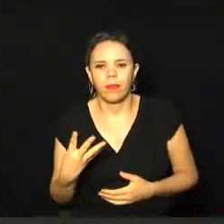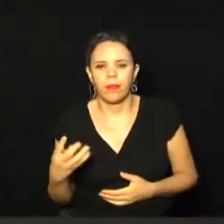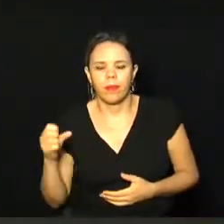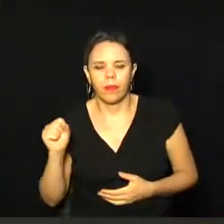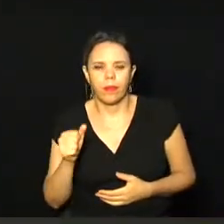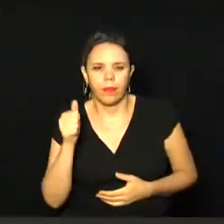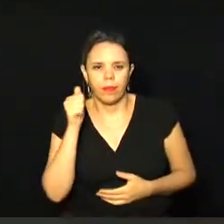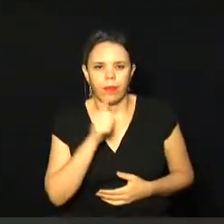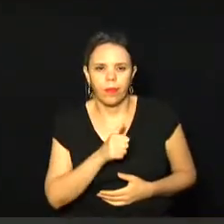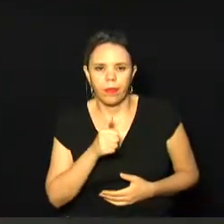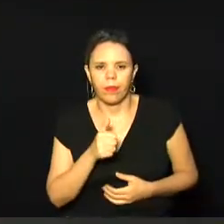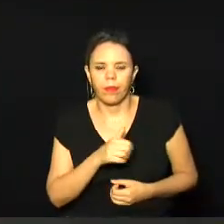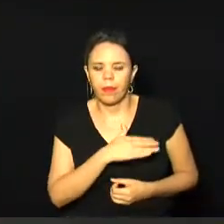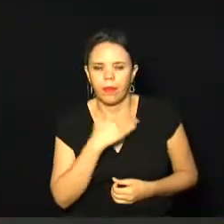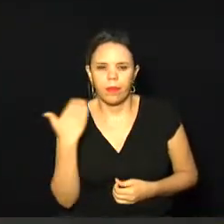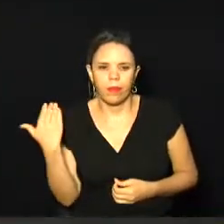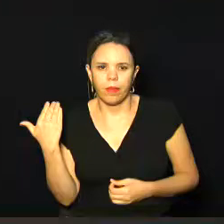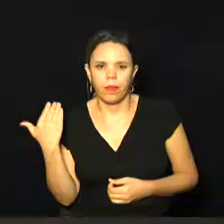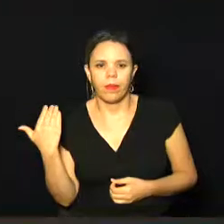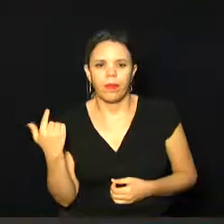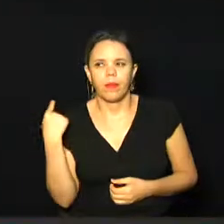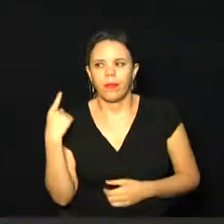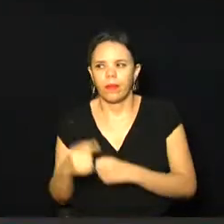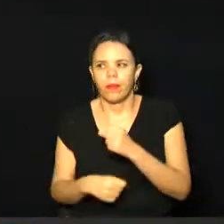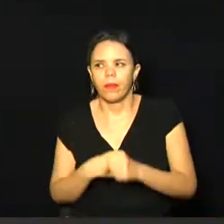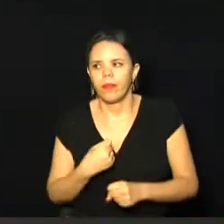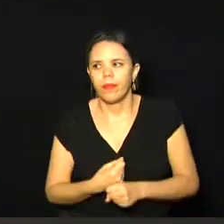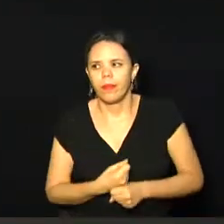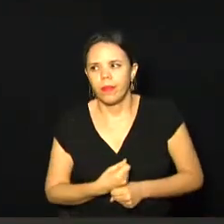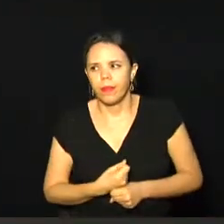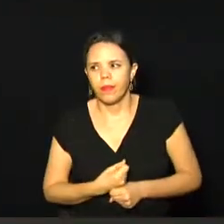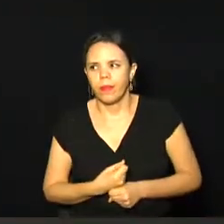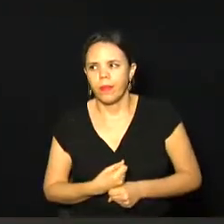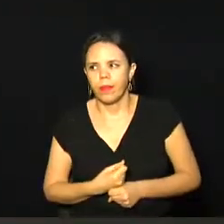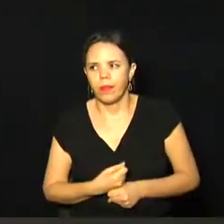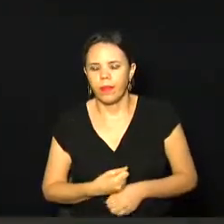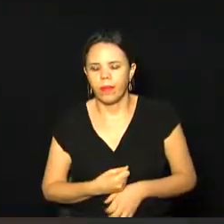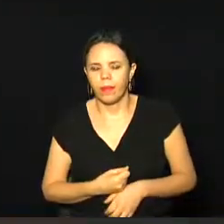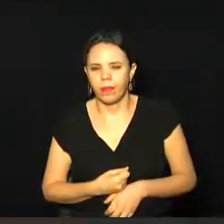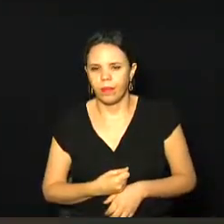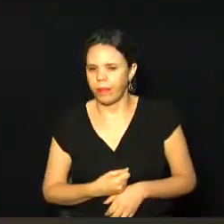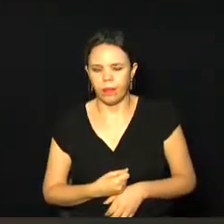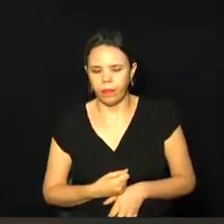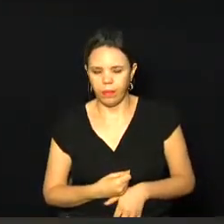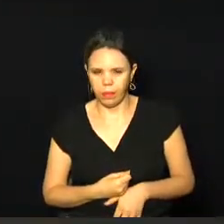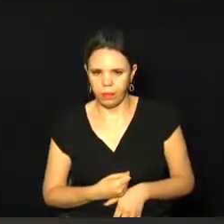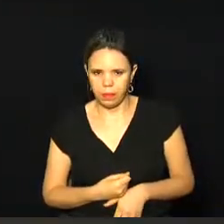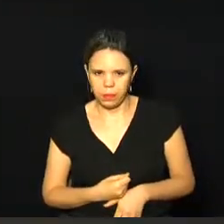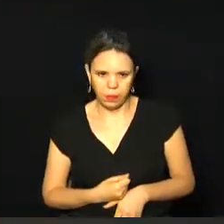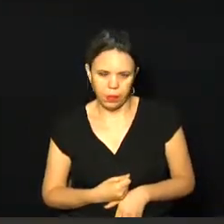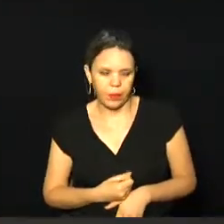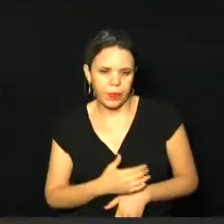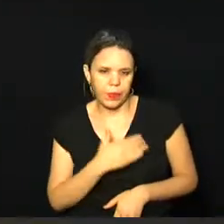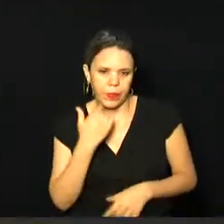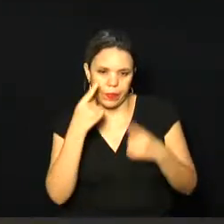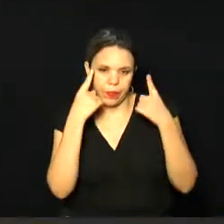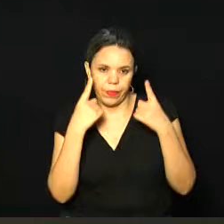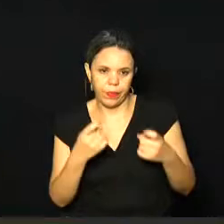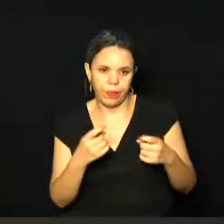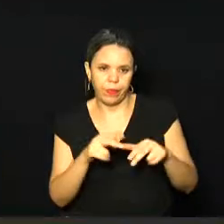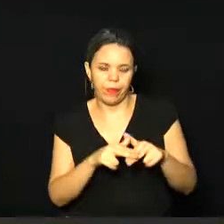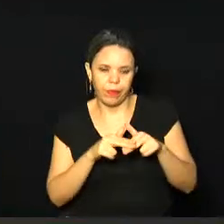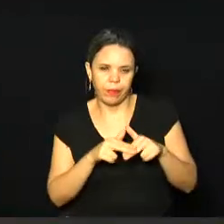16.648 mulheres mortas no último ano. Essas mortes foram colocadas como mortes violentas por